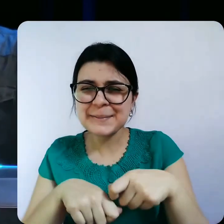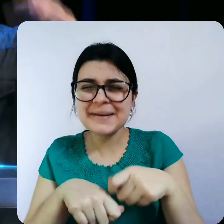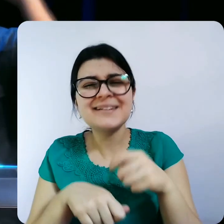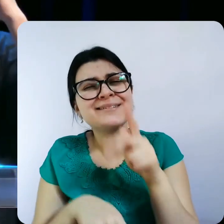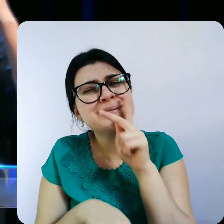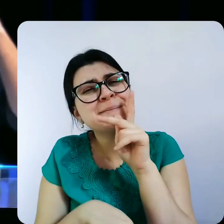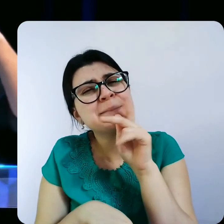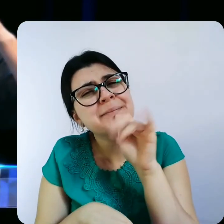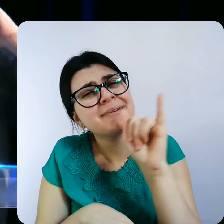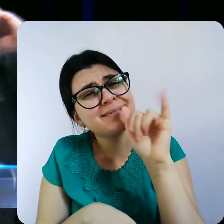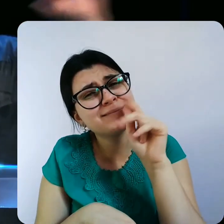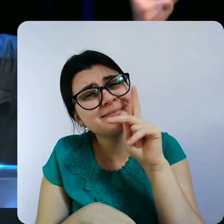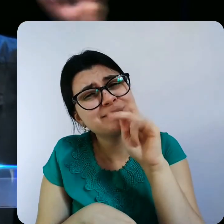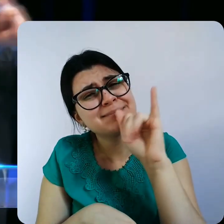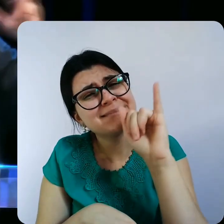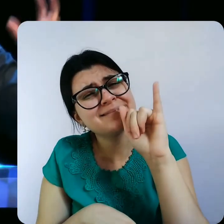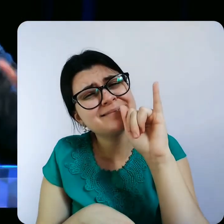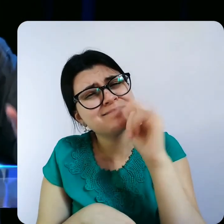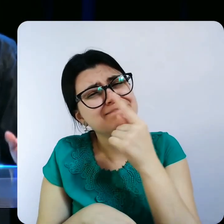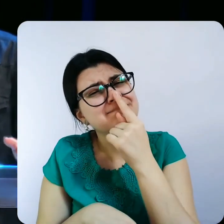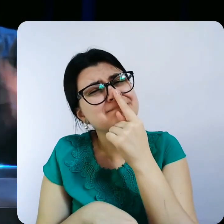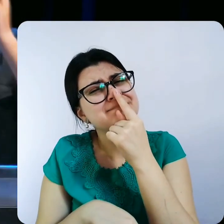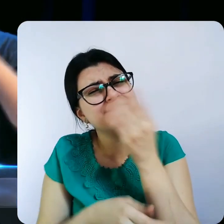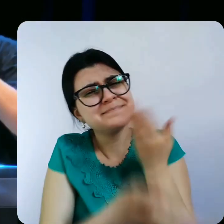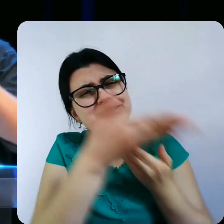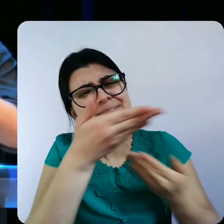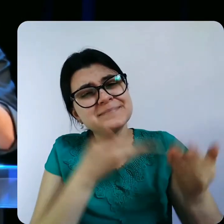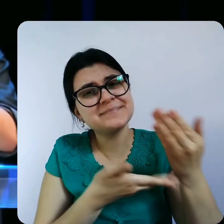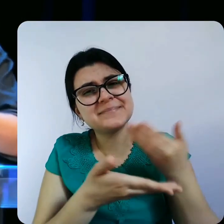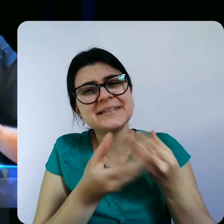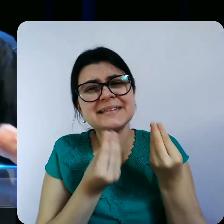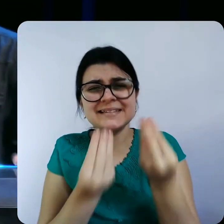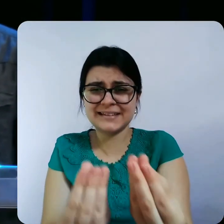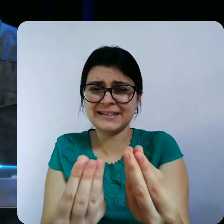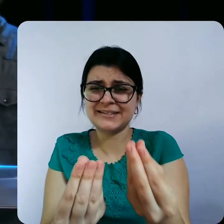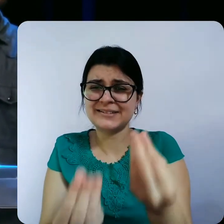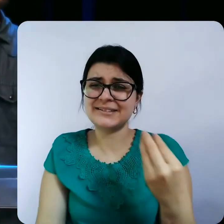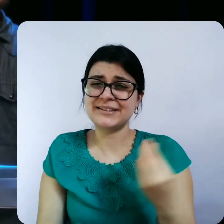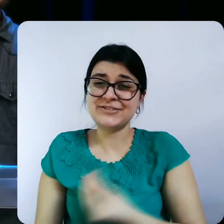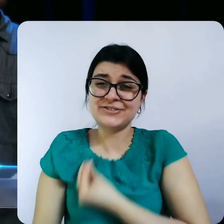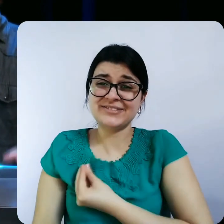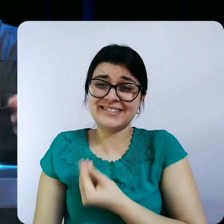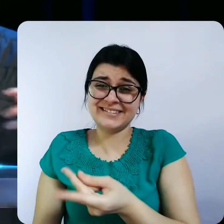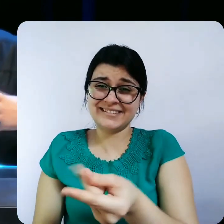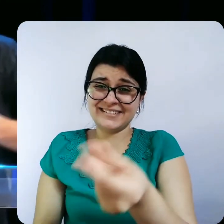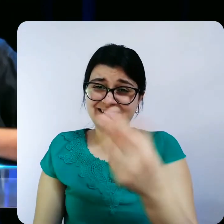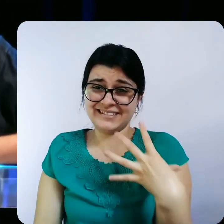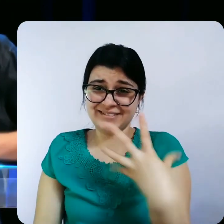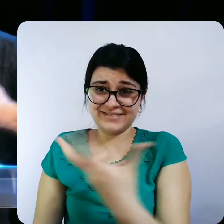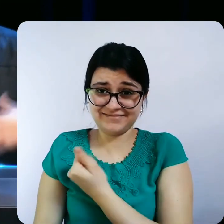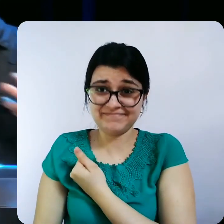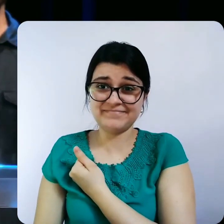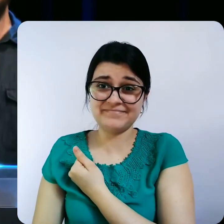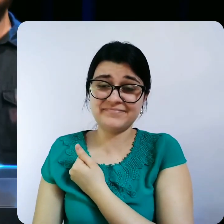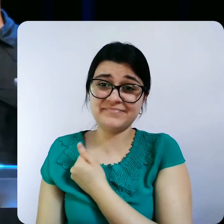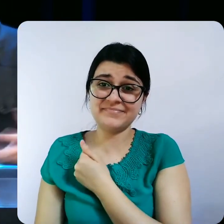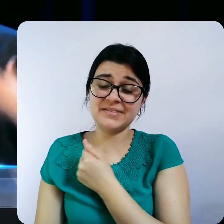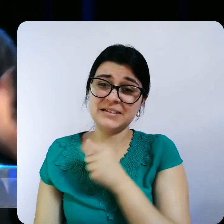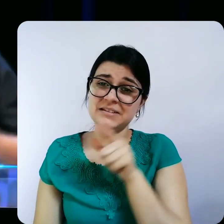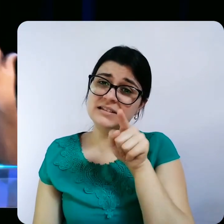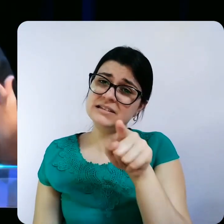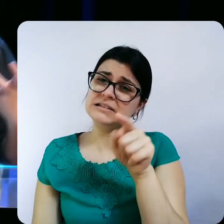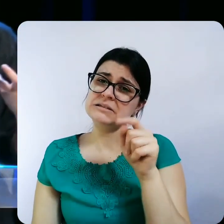amor que nos adotou e que nos deu vida eterna e salvação? Você quer ter essa certeza? Se por acaso você ainda está angustiado,